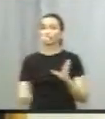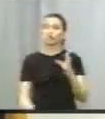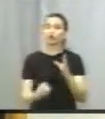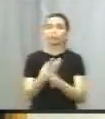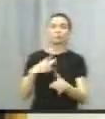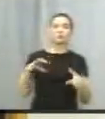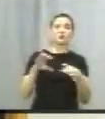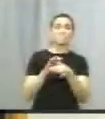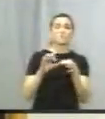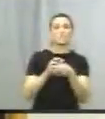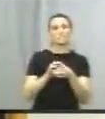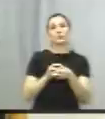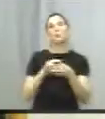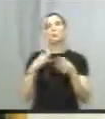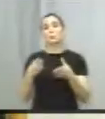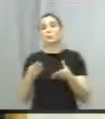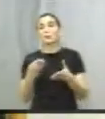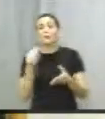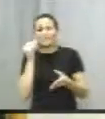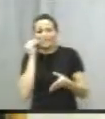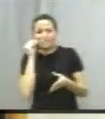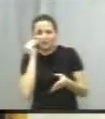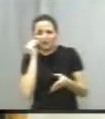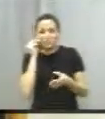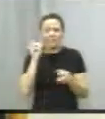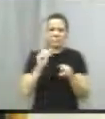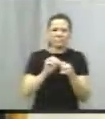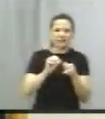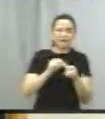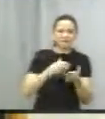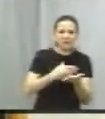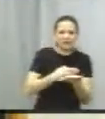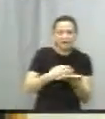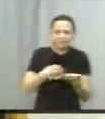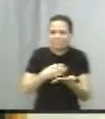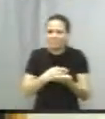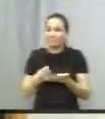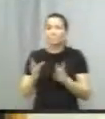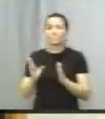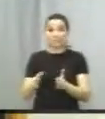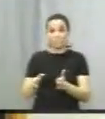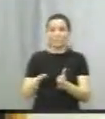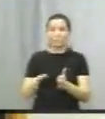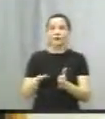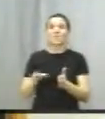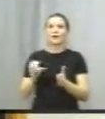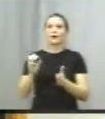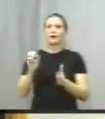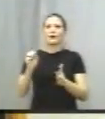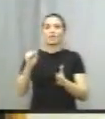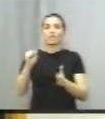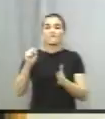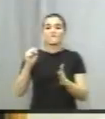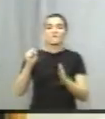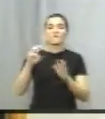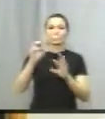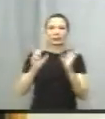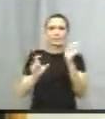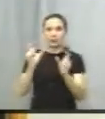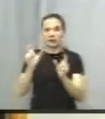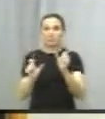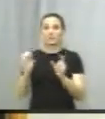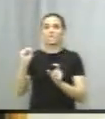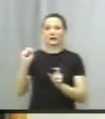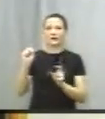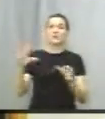pessoal está tentando construir agora, com o Sistema S, por exemplo, com essas instituições que têm sido as parceiras dos cursos que